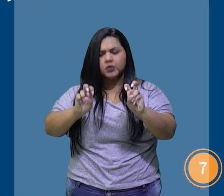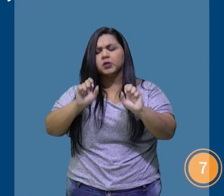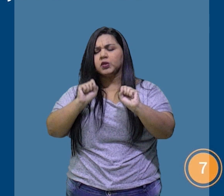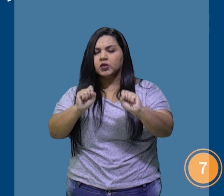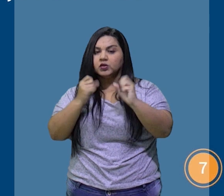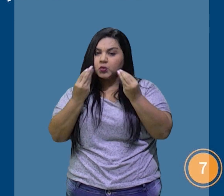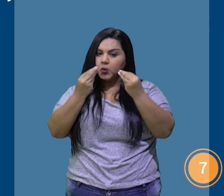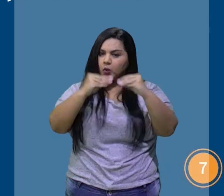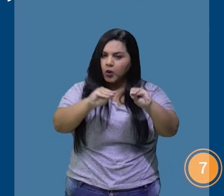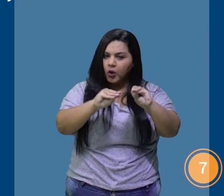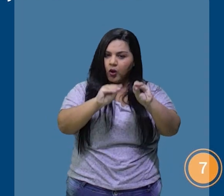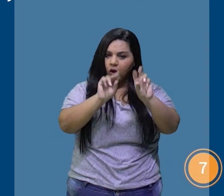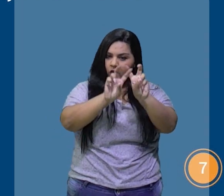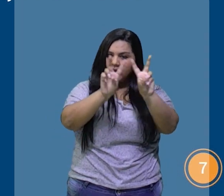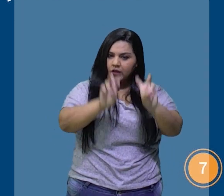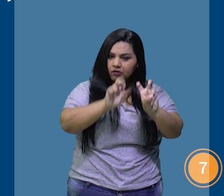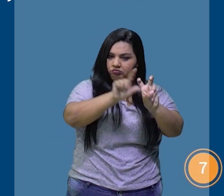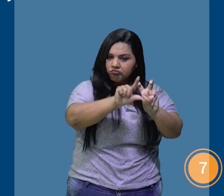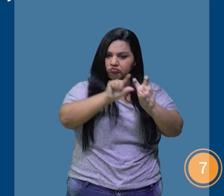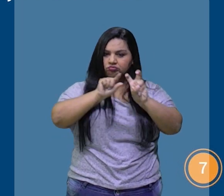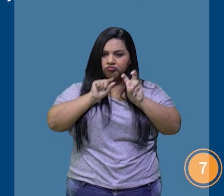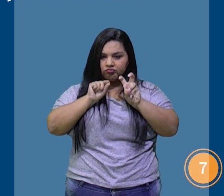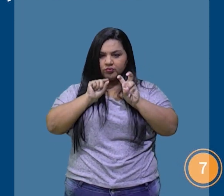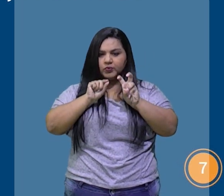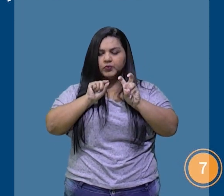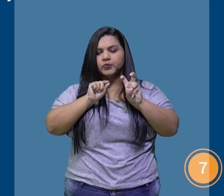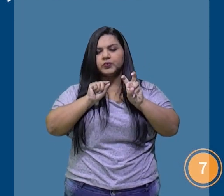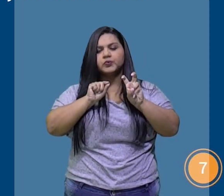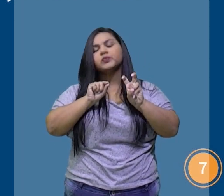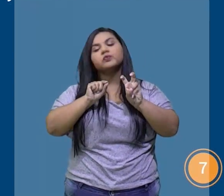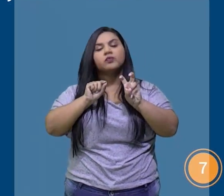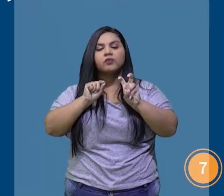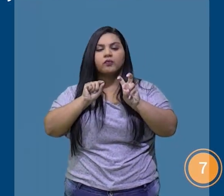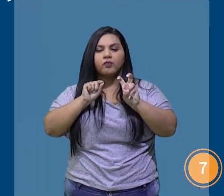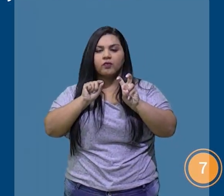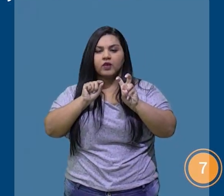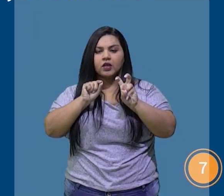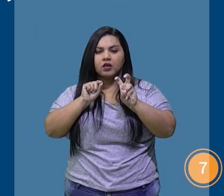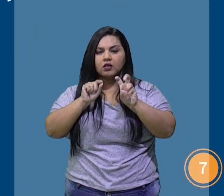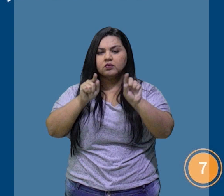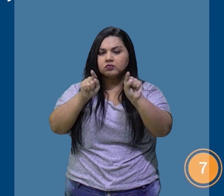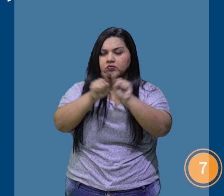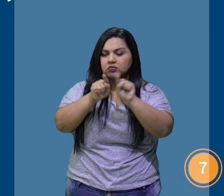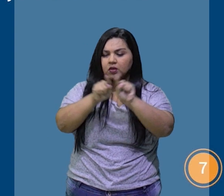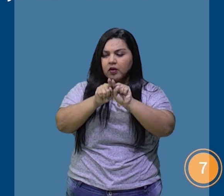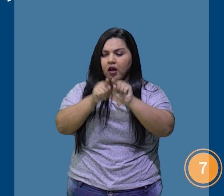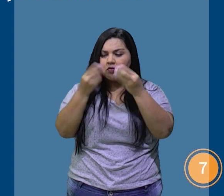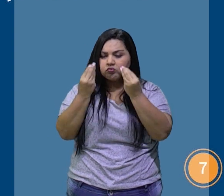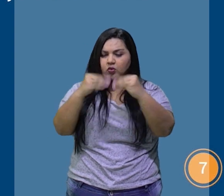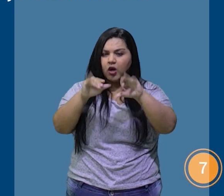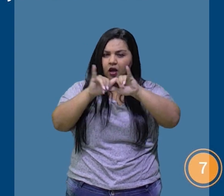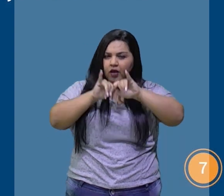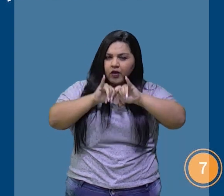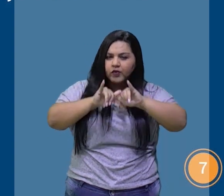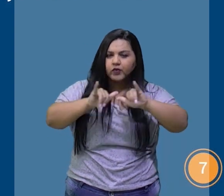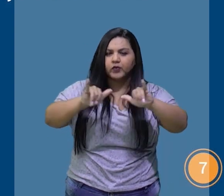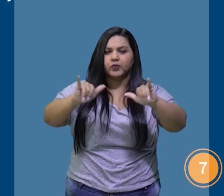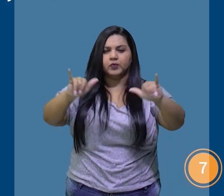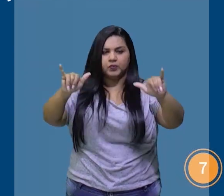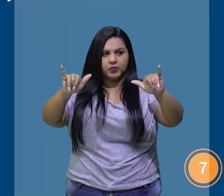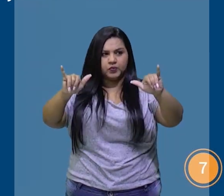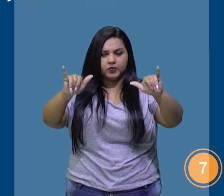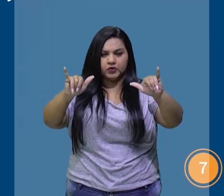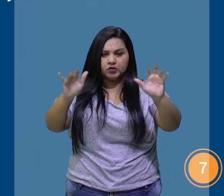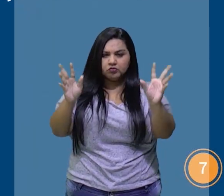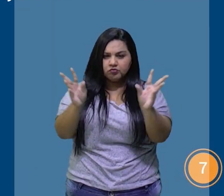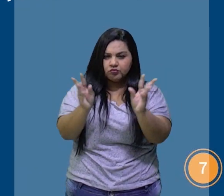um tema, né? Você escolheu ali um determinado tema e vai passar aquela informação ali para essa representação